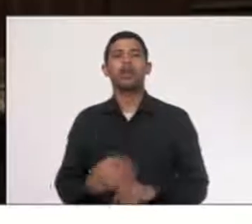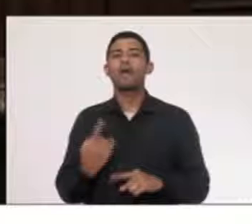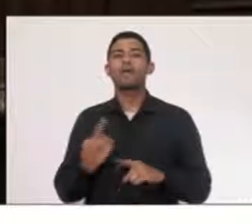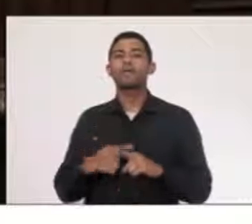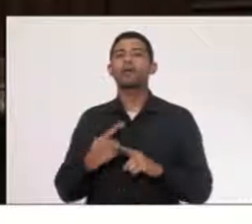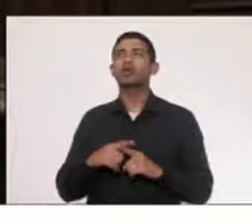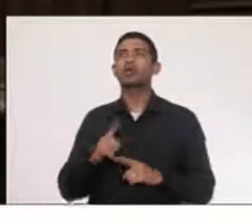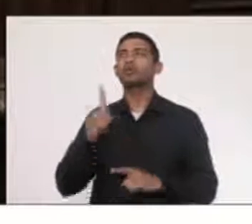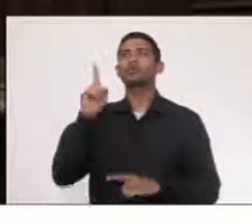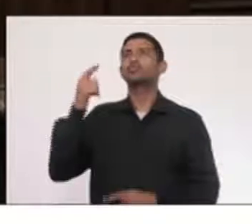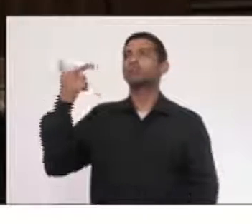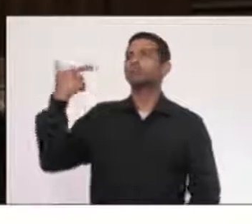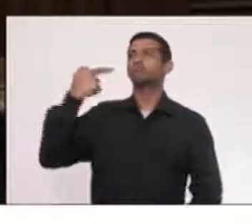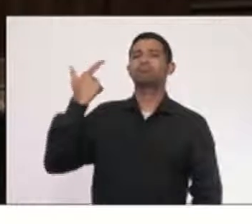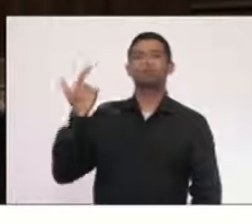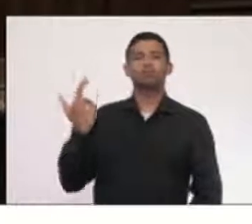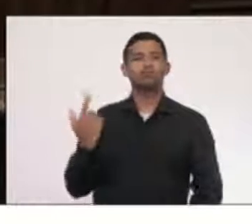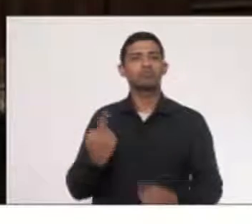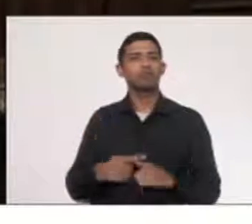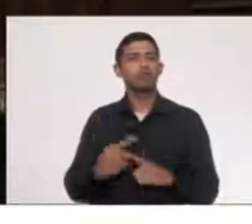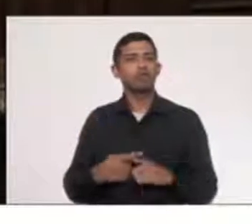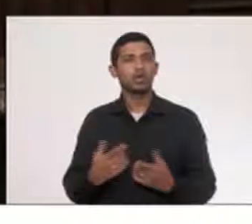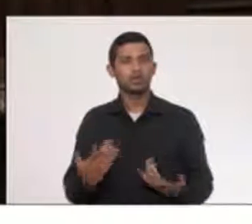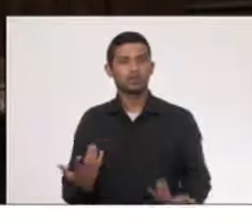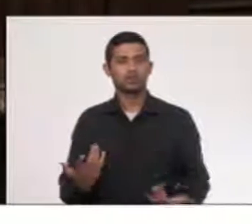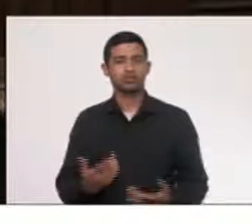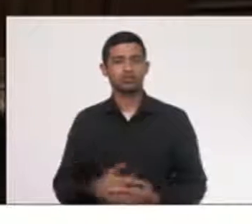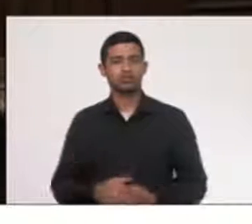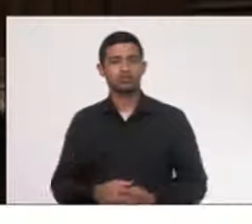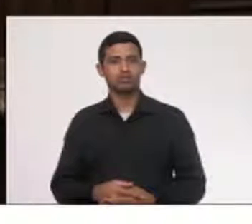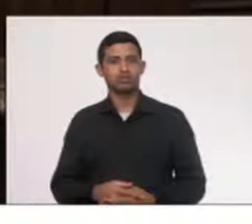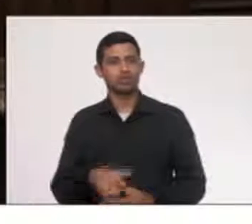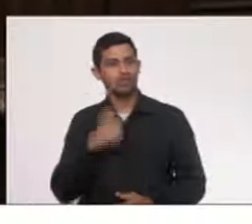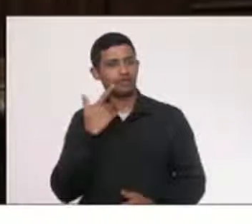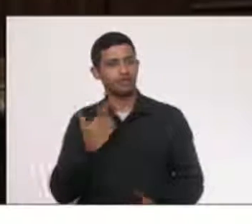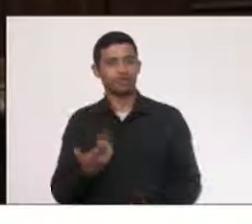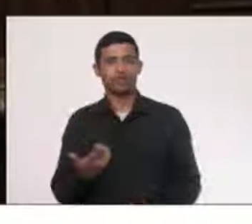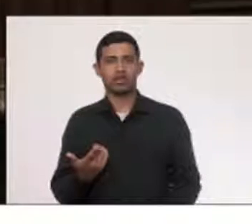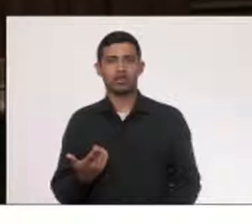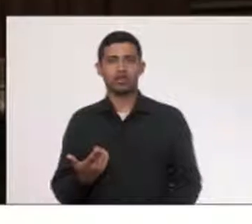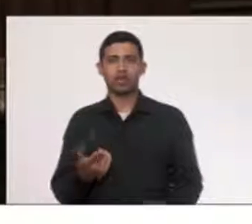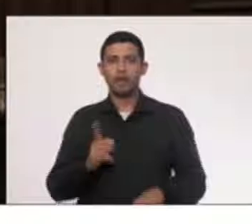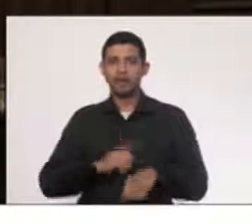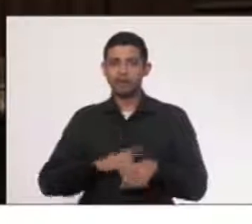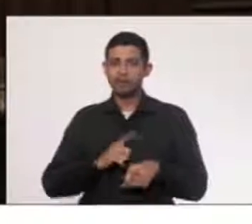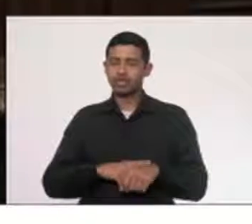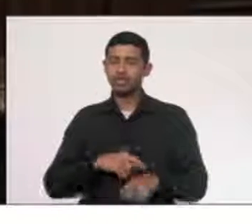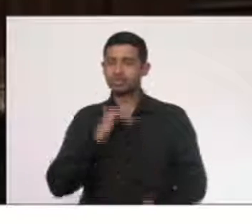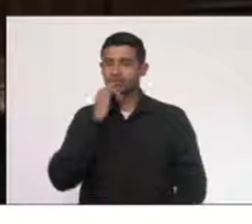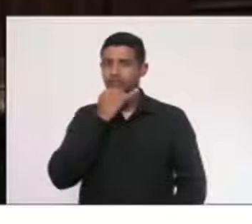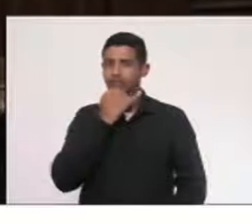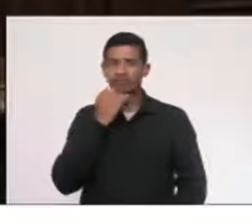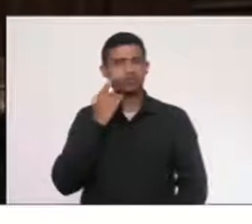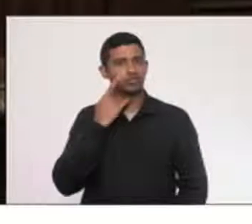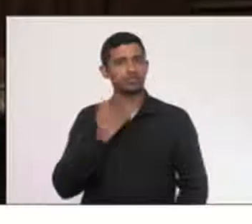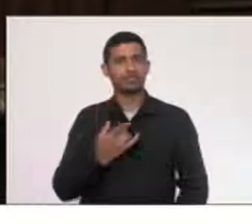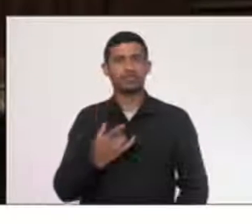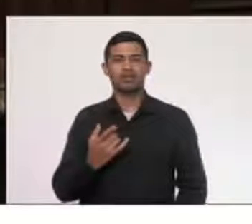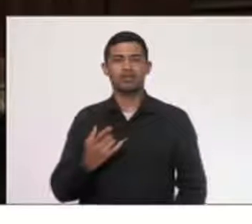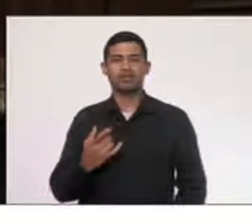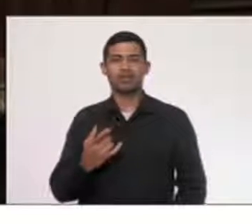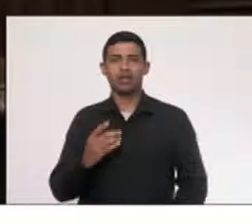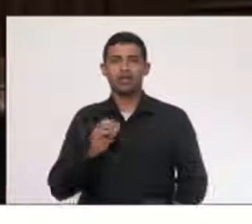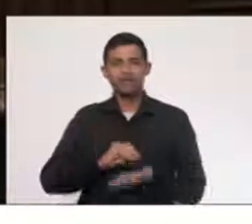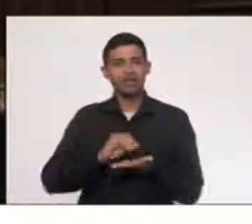Senhor atirou em mim? Veja, nós estamos num momento dramático de extrema instabilidade